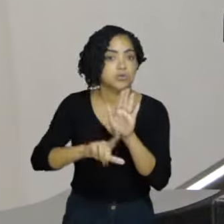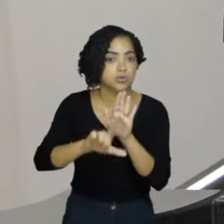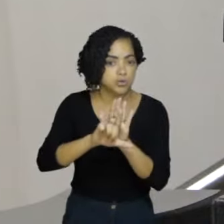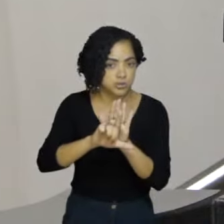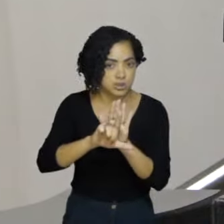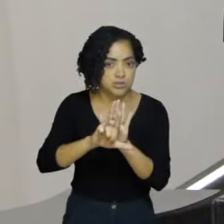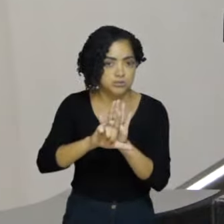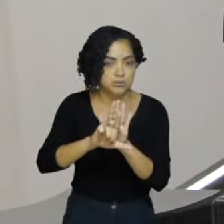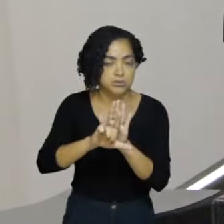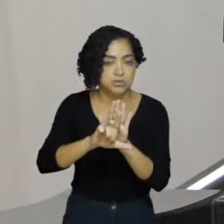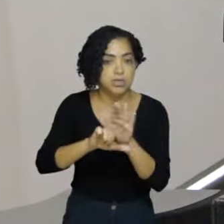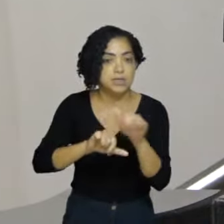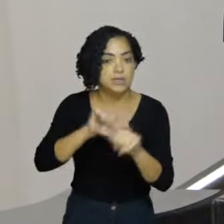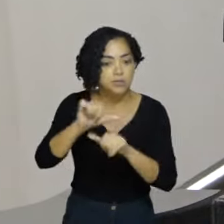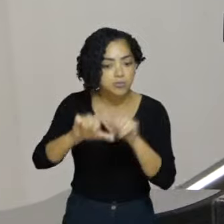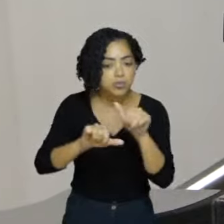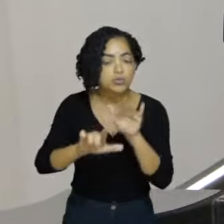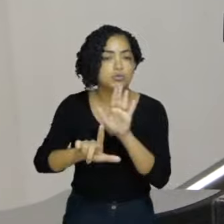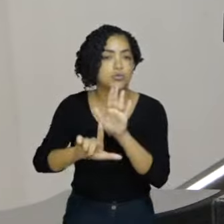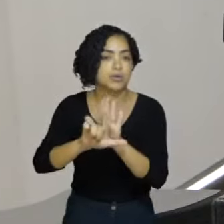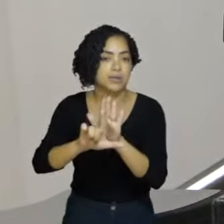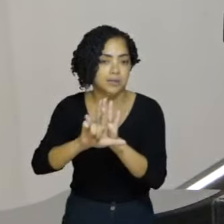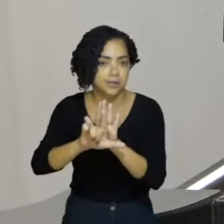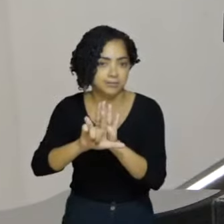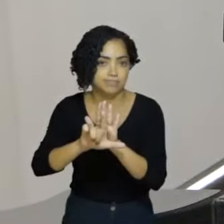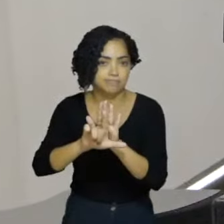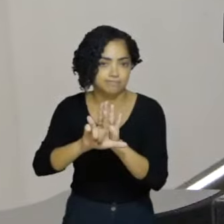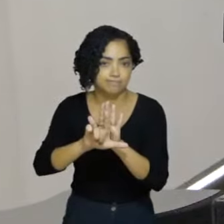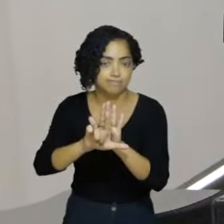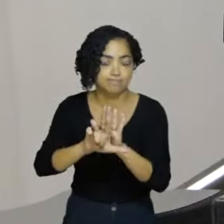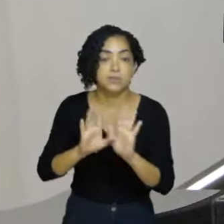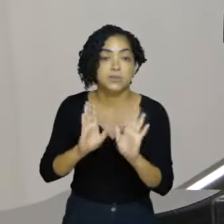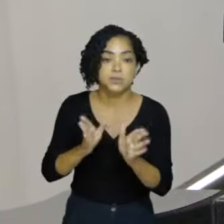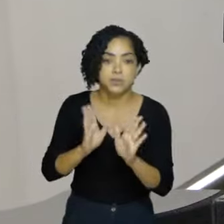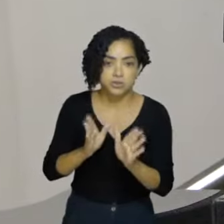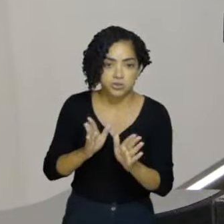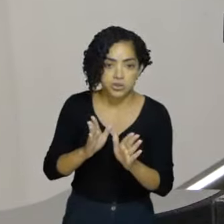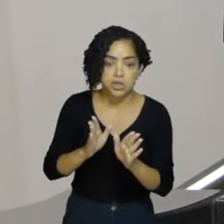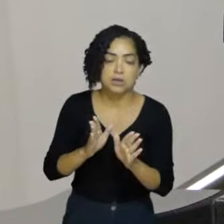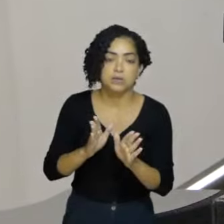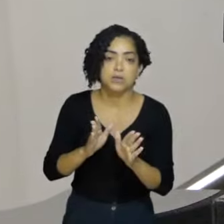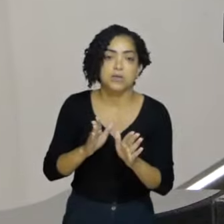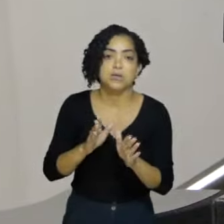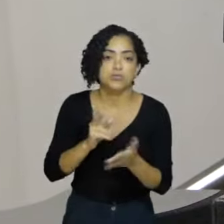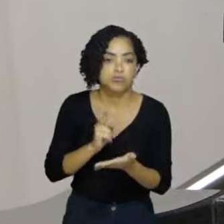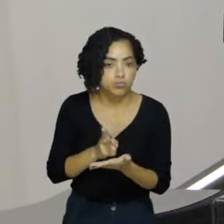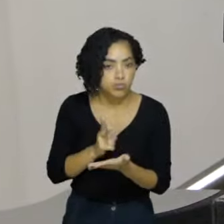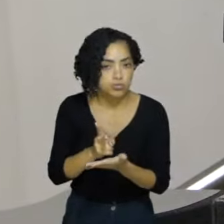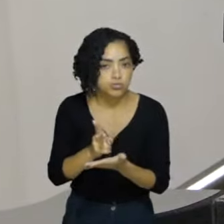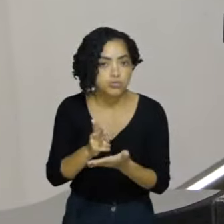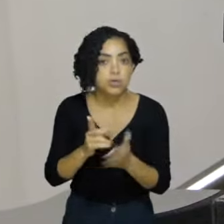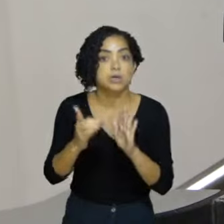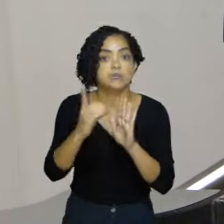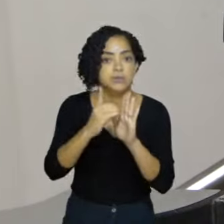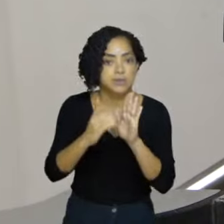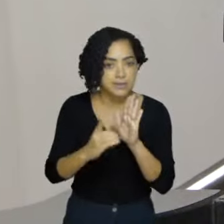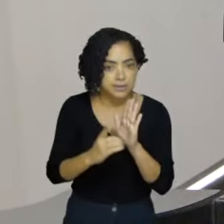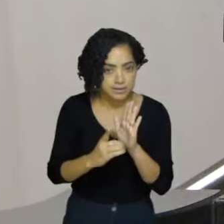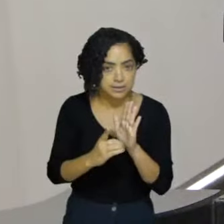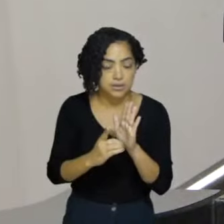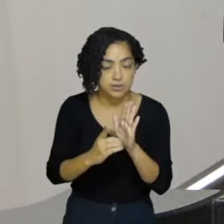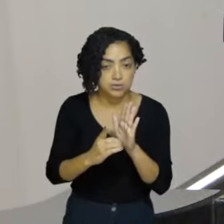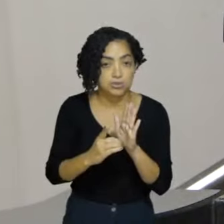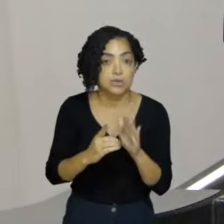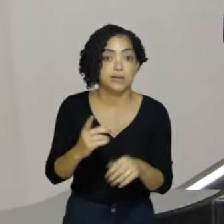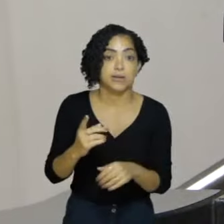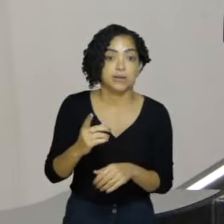lei. 4 leis acerca desse tema estão em vigor graças à nossa atuação, inclusive um decreto do governador, do ex-governador,